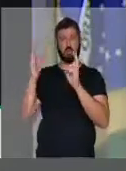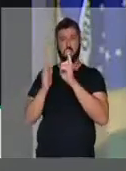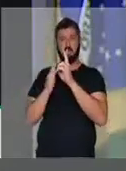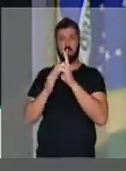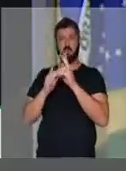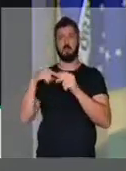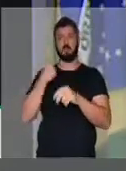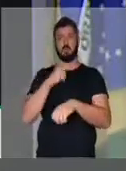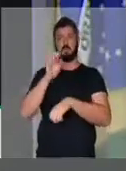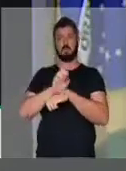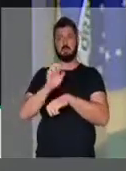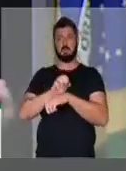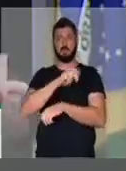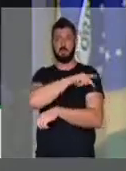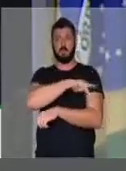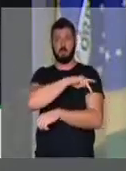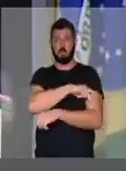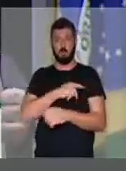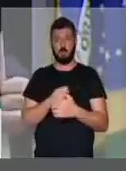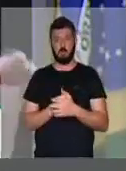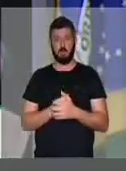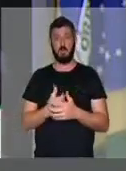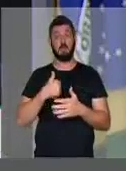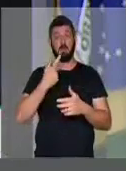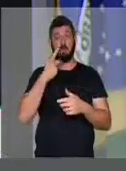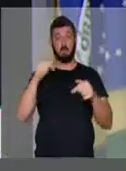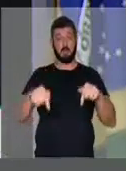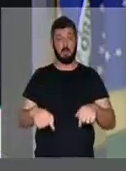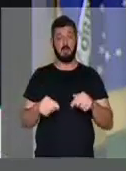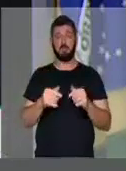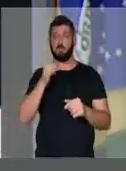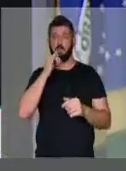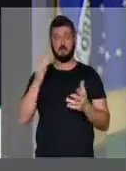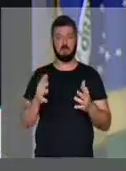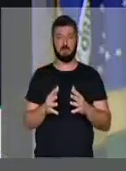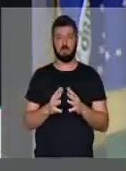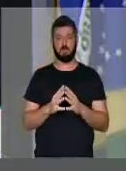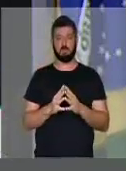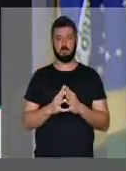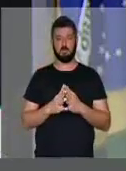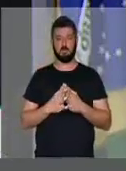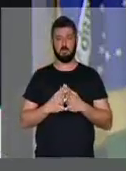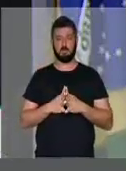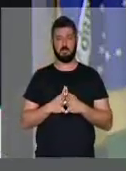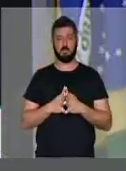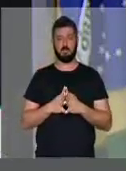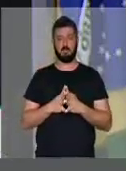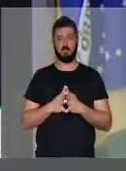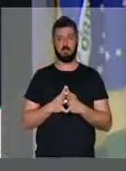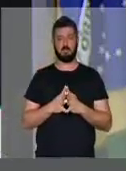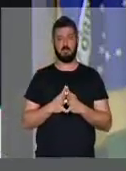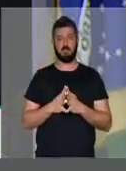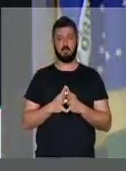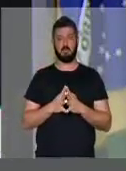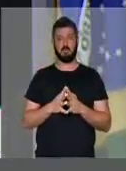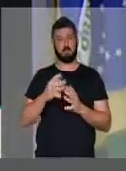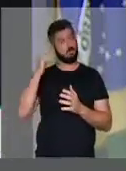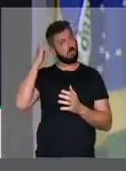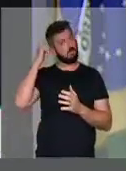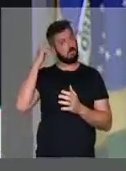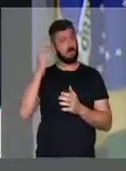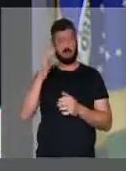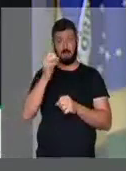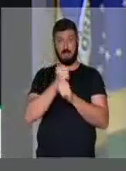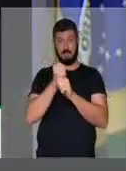do nosso estado, o Piauí. Eu quero aqui dizer, senhor presidente, por exemplo, no seu editorial dos